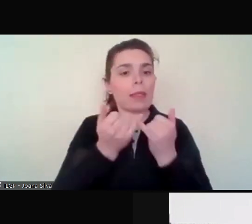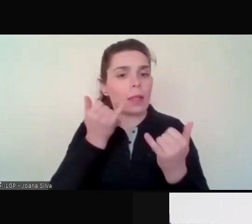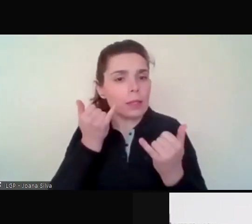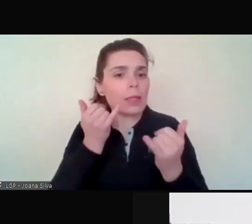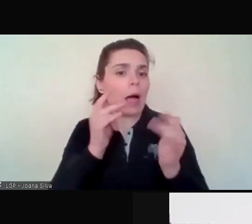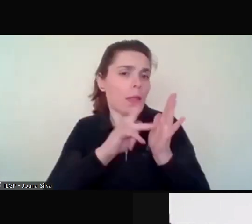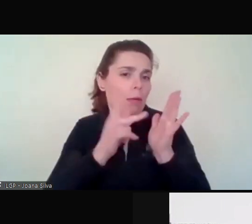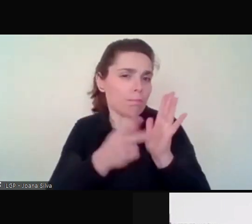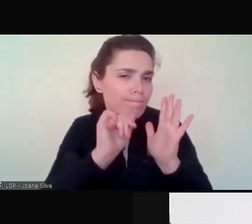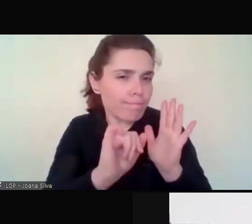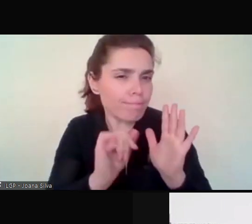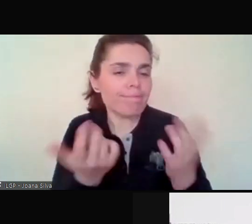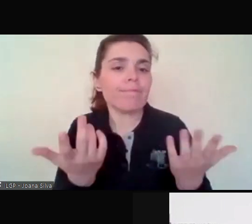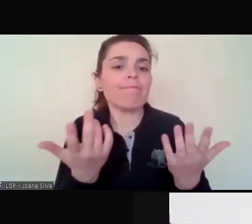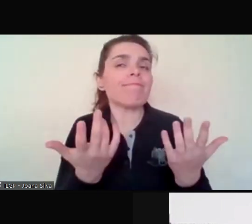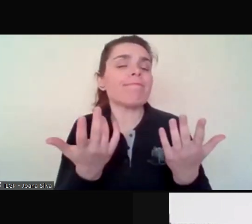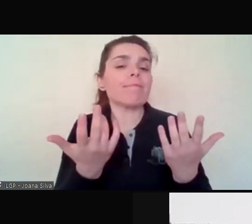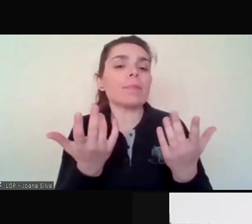em particular